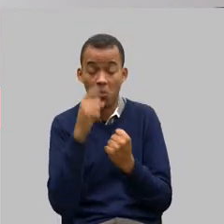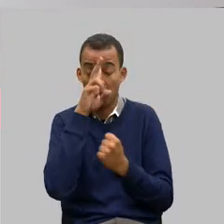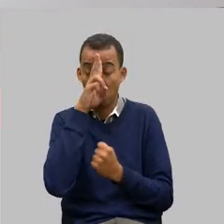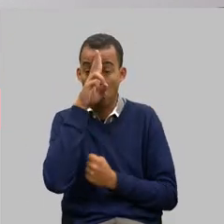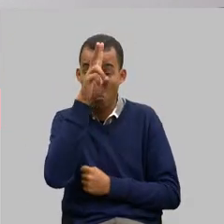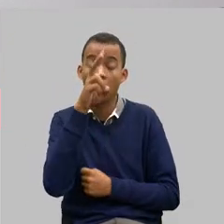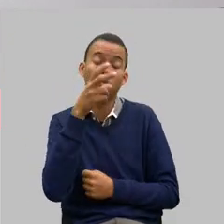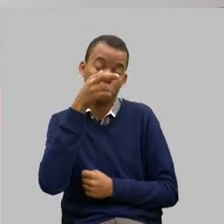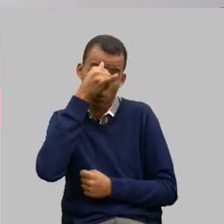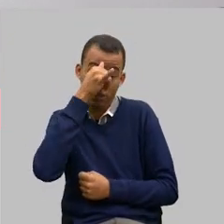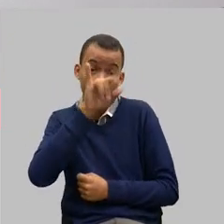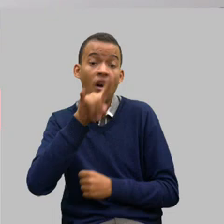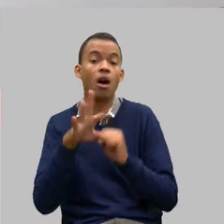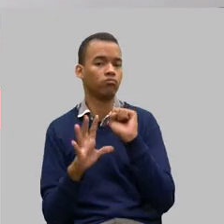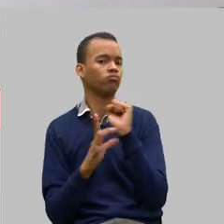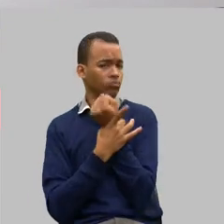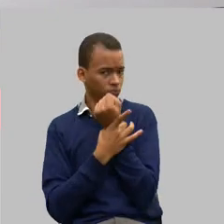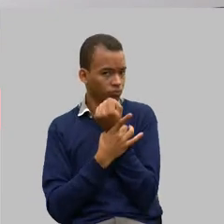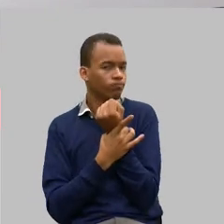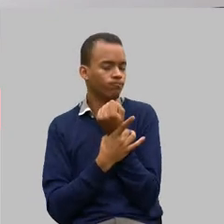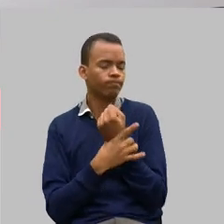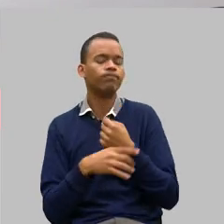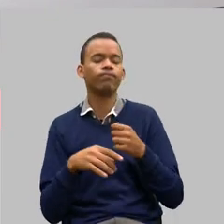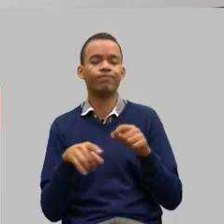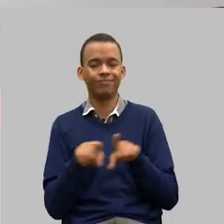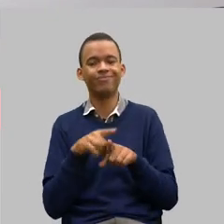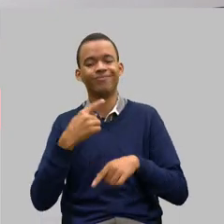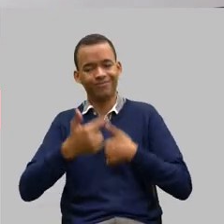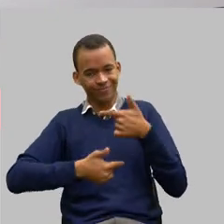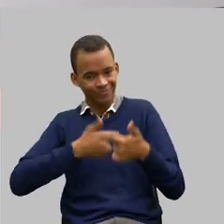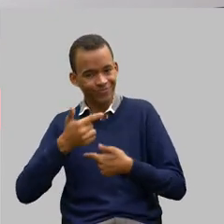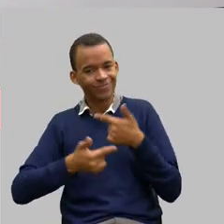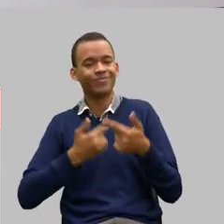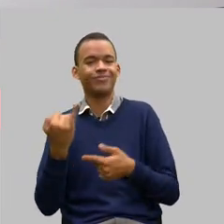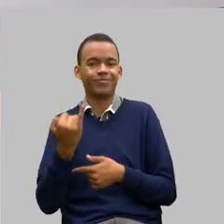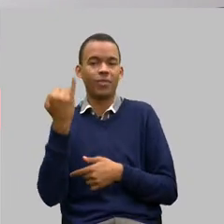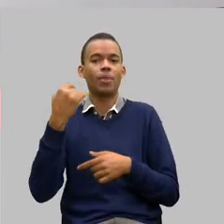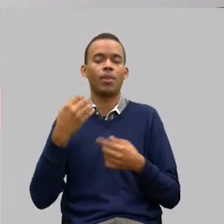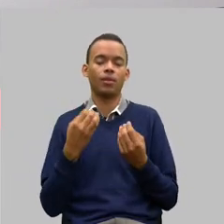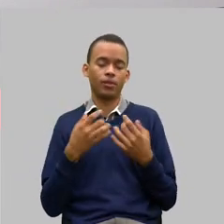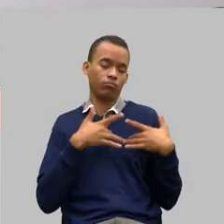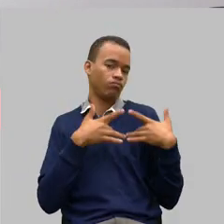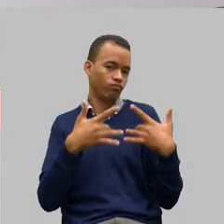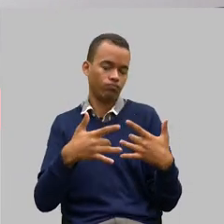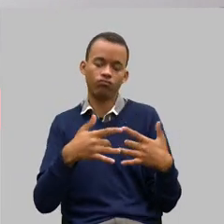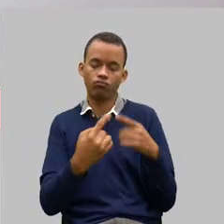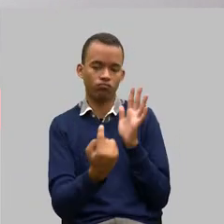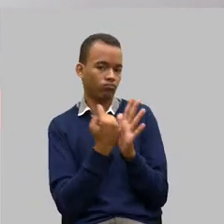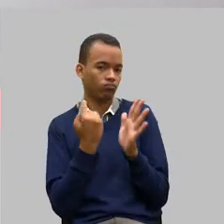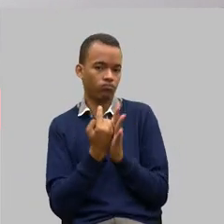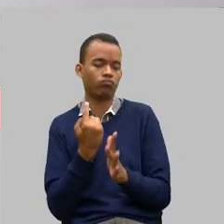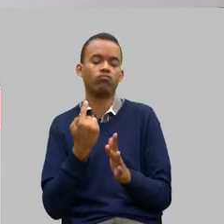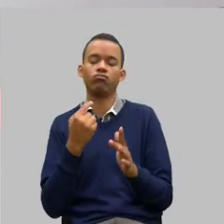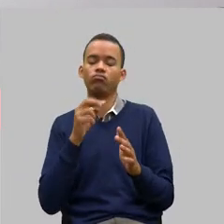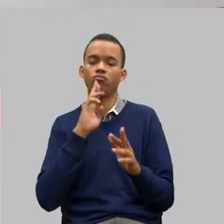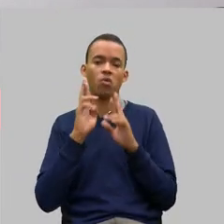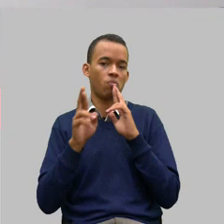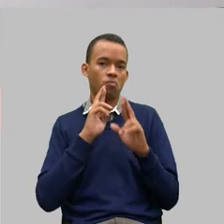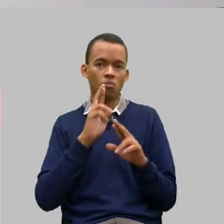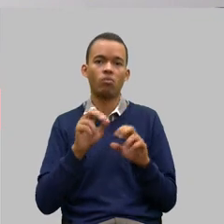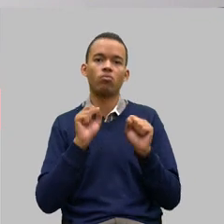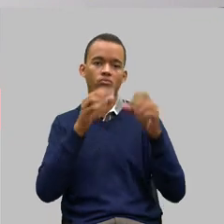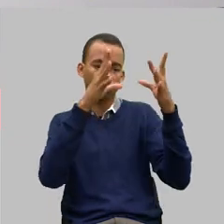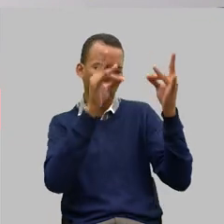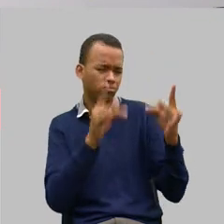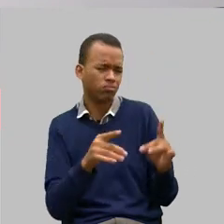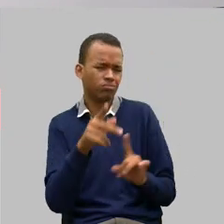nossas estradas Então a gente tem feito esse trabalho também Mas fica aqui à disposição eh da casa para poder contribuir e se quiser detalhar cada